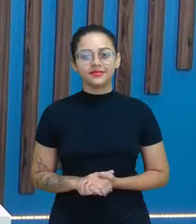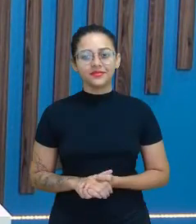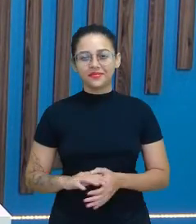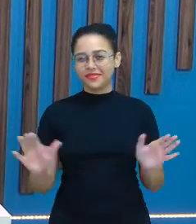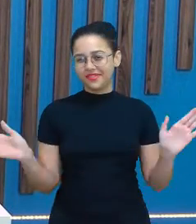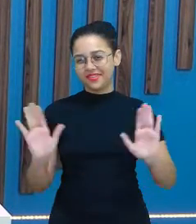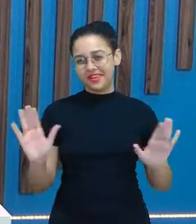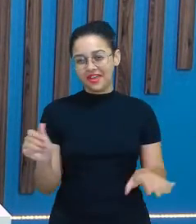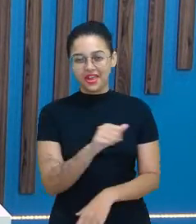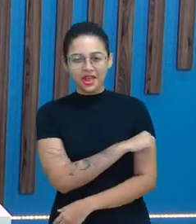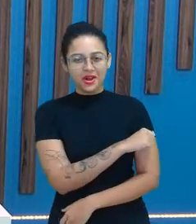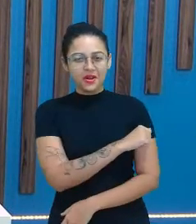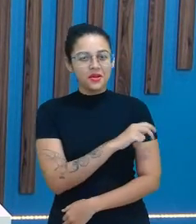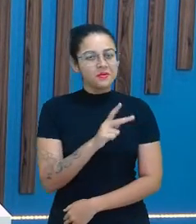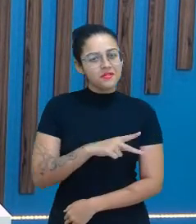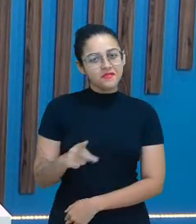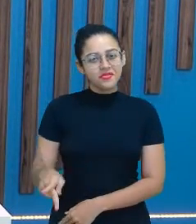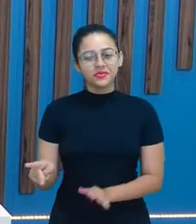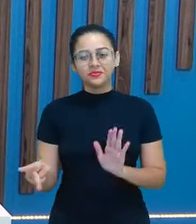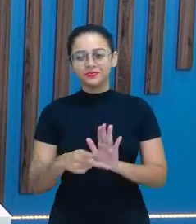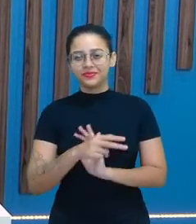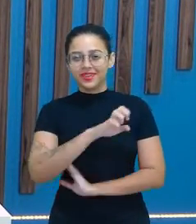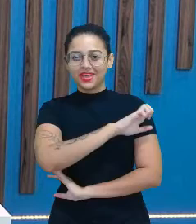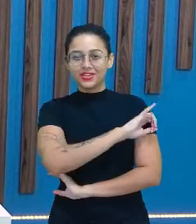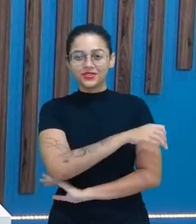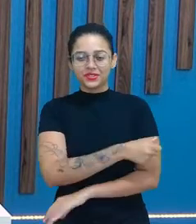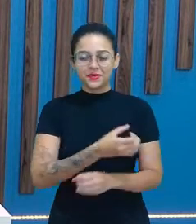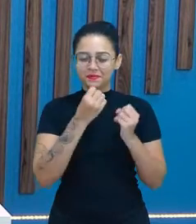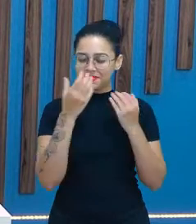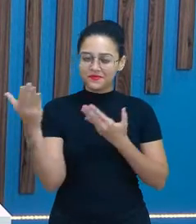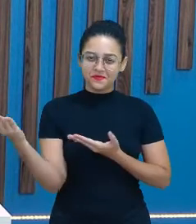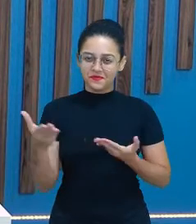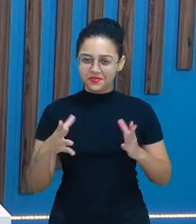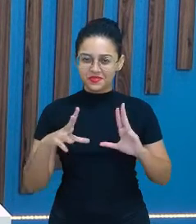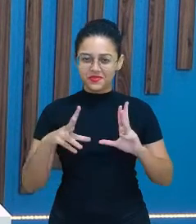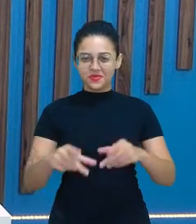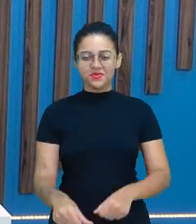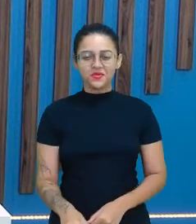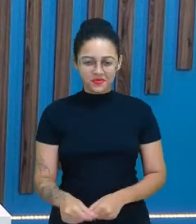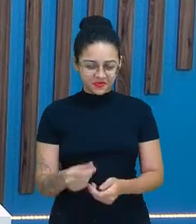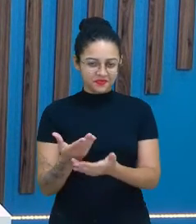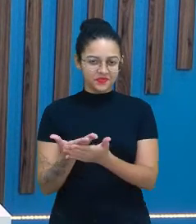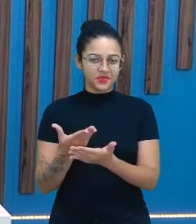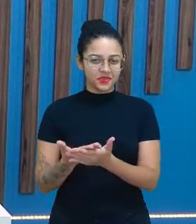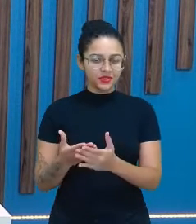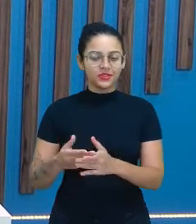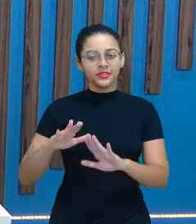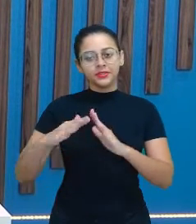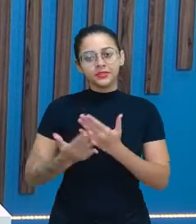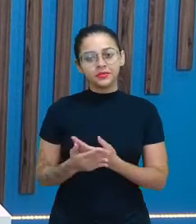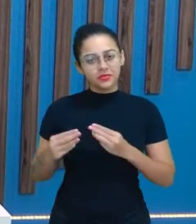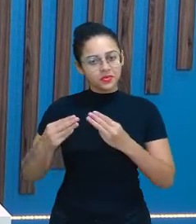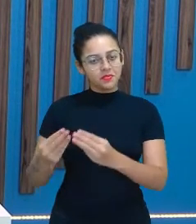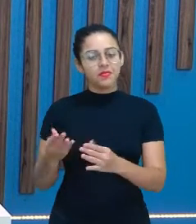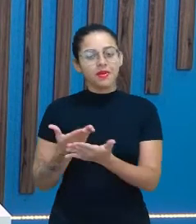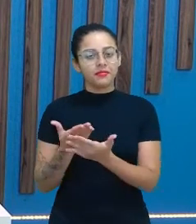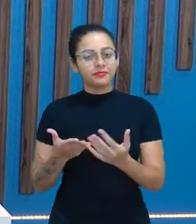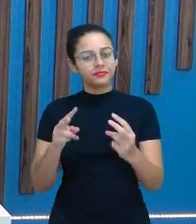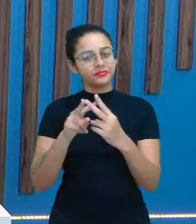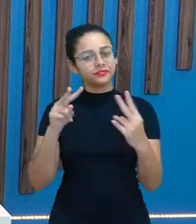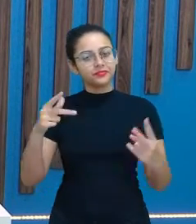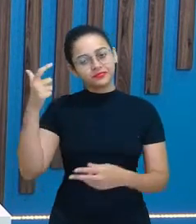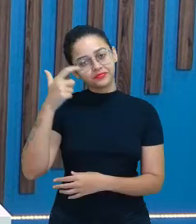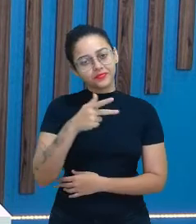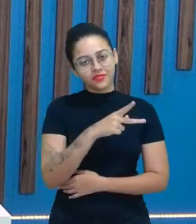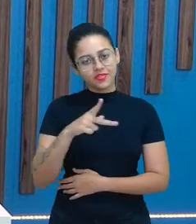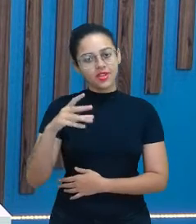Olá estudantes e professores da Eja sejam bem-vindos a mais essa aula da Escola Municipal para aulas digitais eu sou Professora